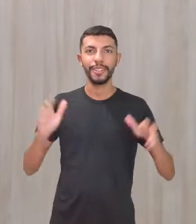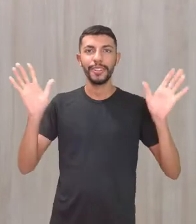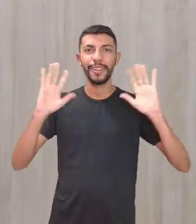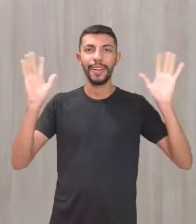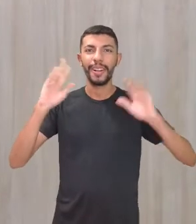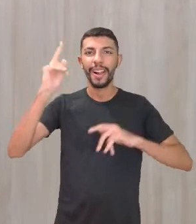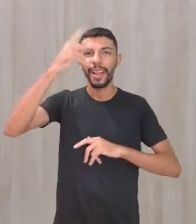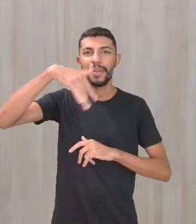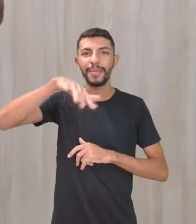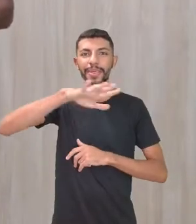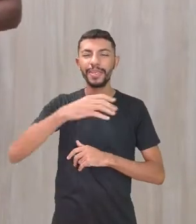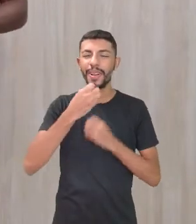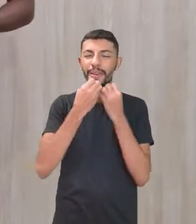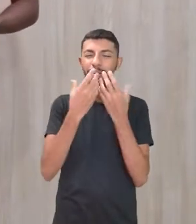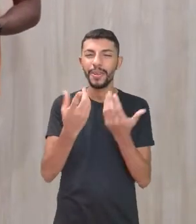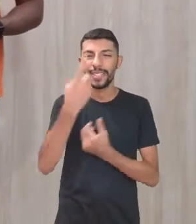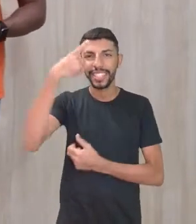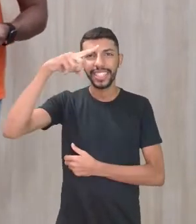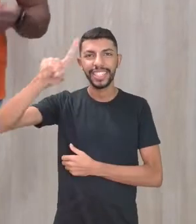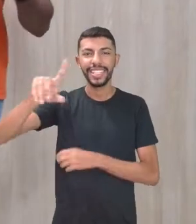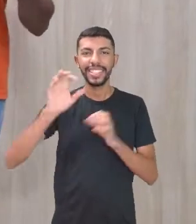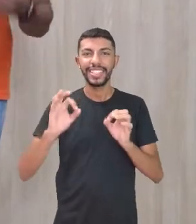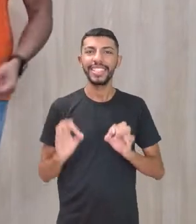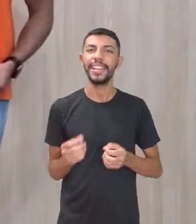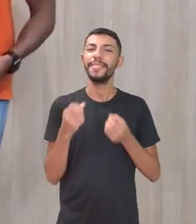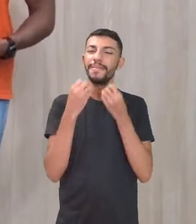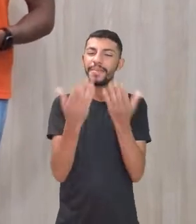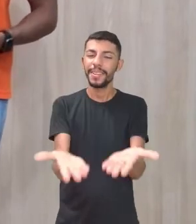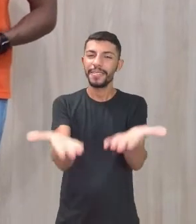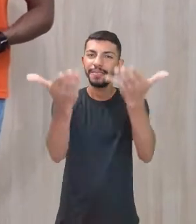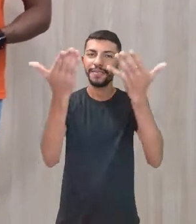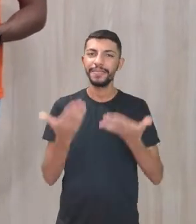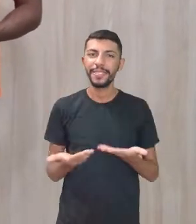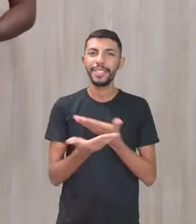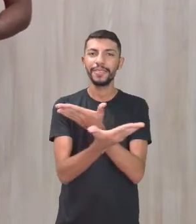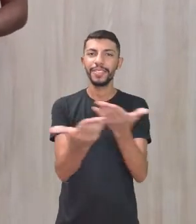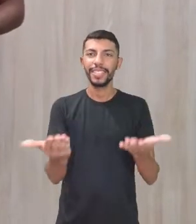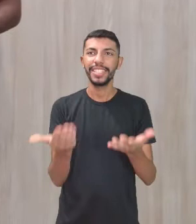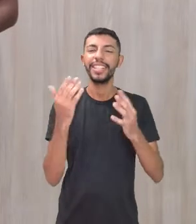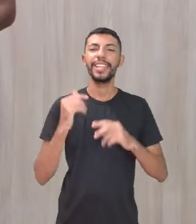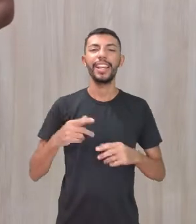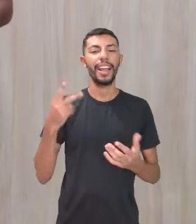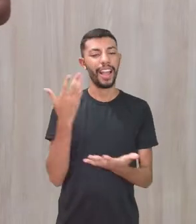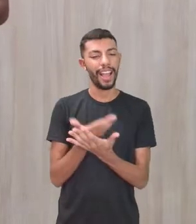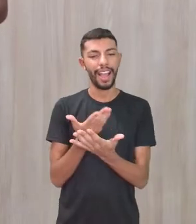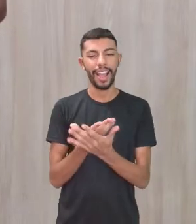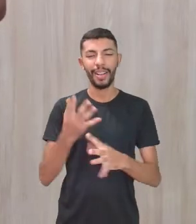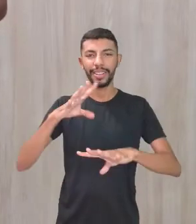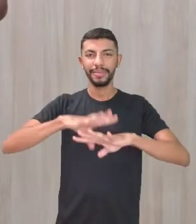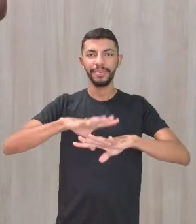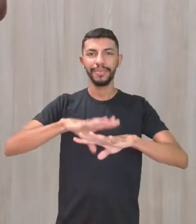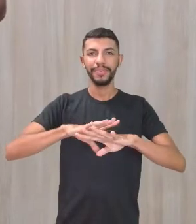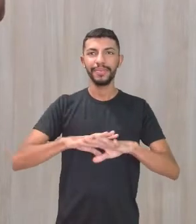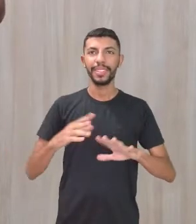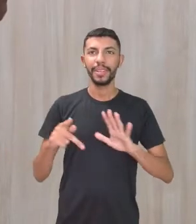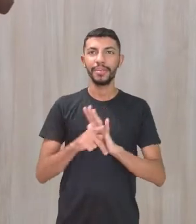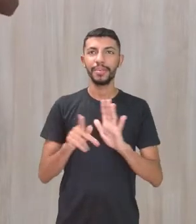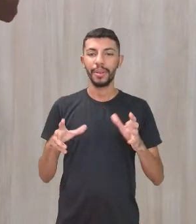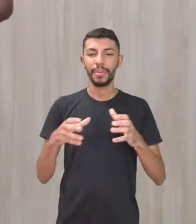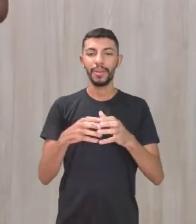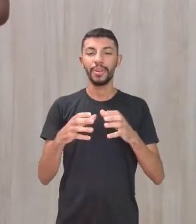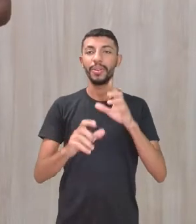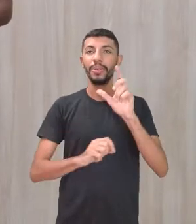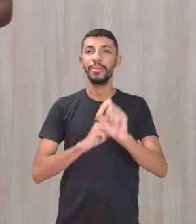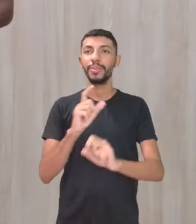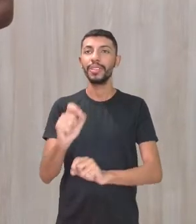Olá pessoal, muito bom dia, seja muito bem-vindo a mais uma aula de matemática para a galerinha aí